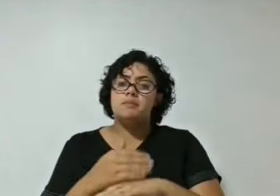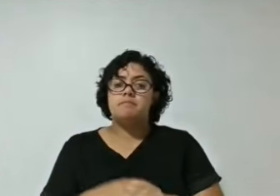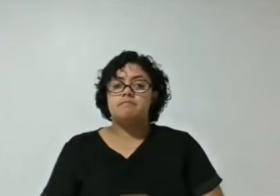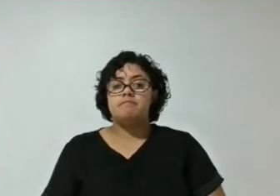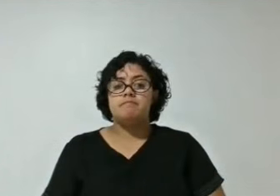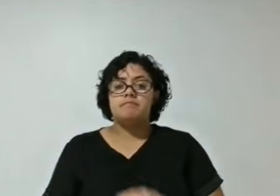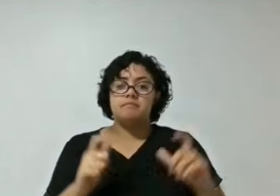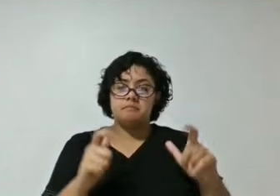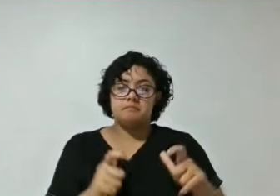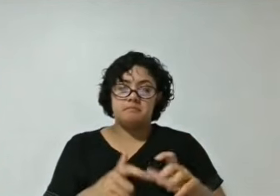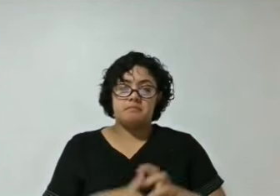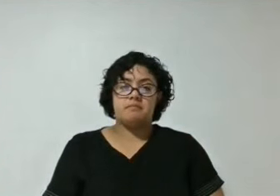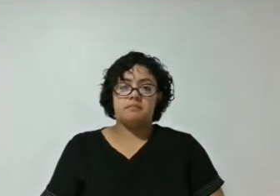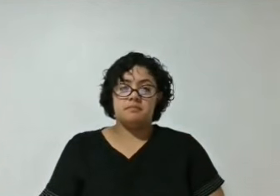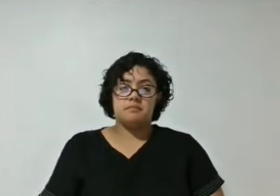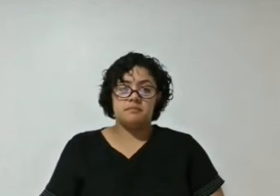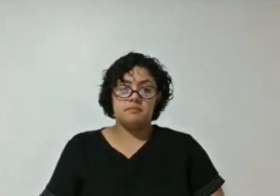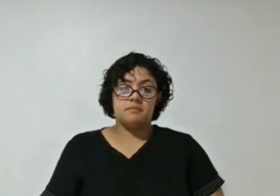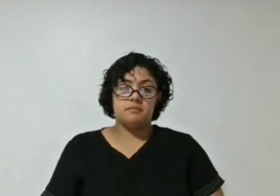espaço,